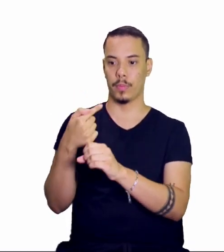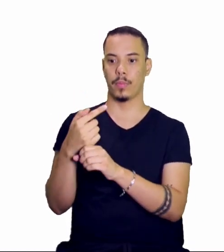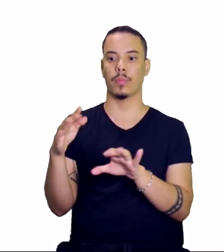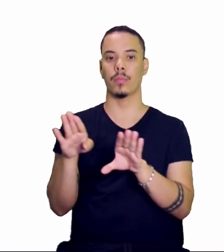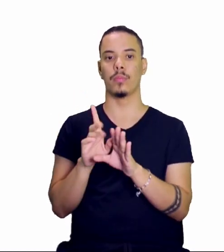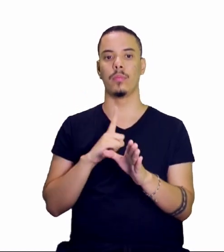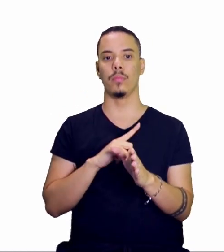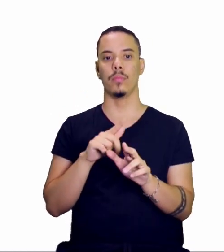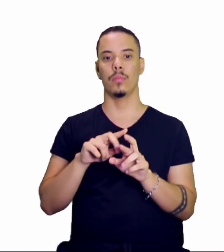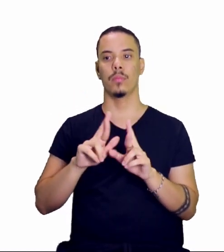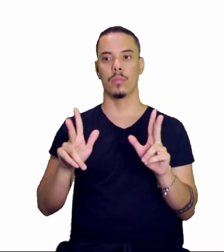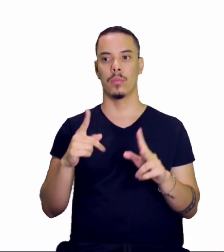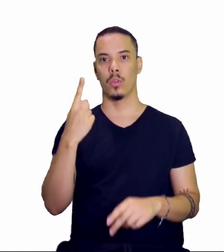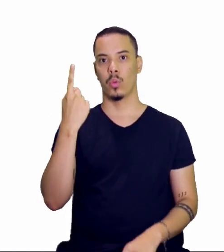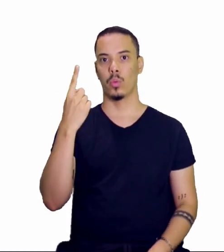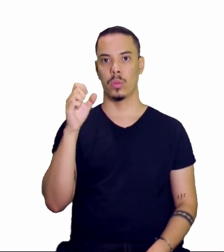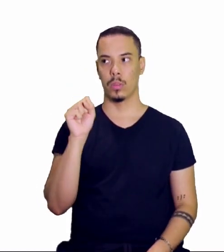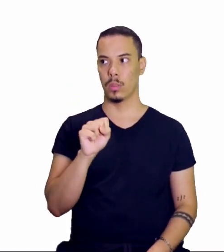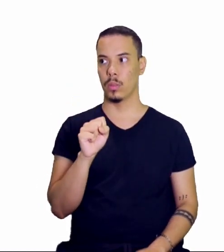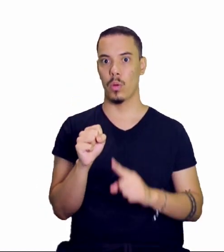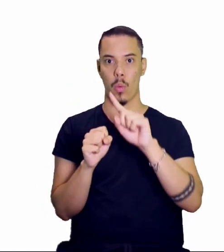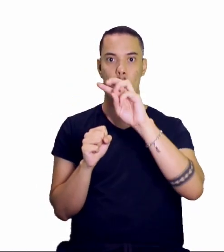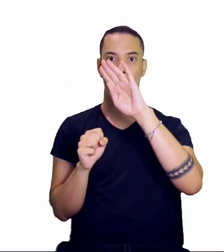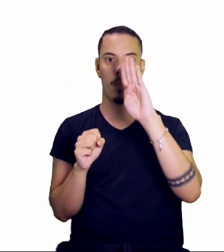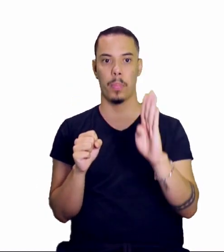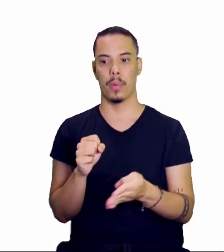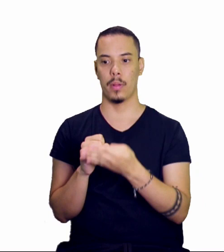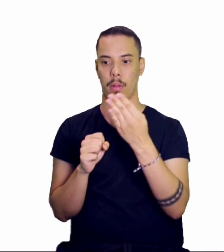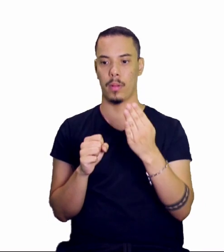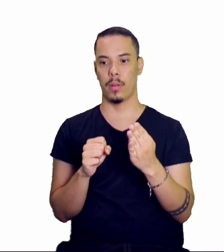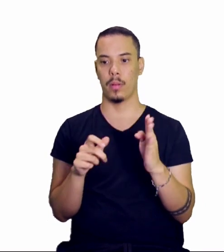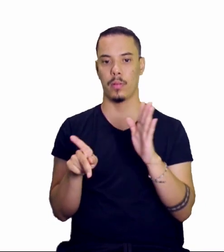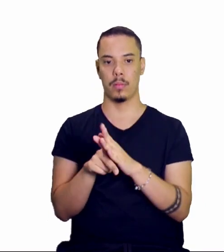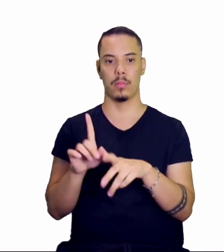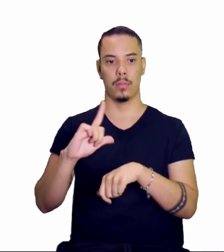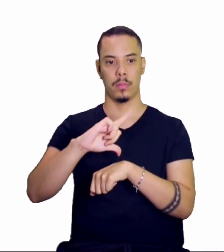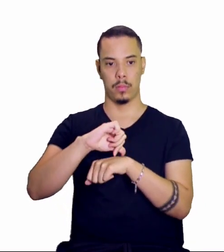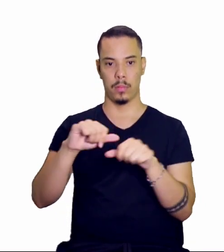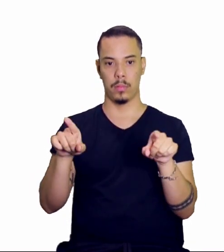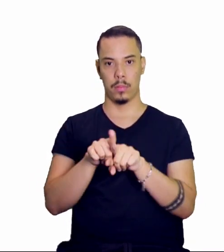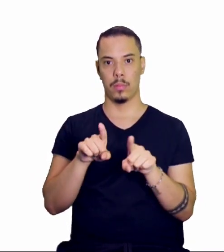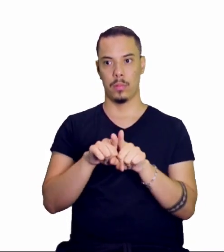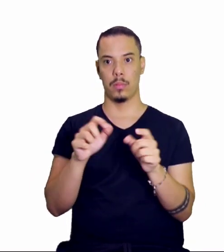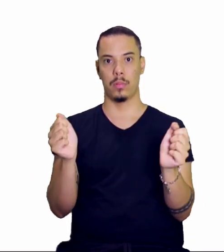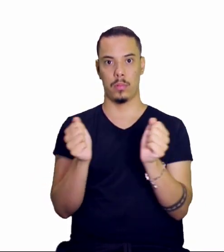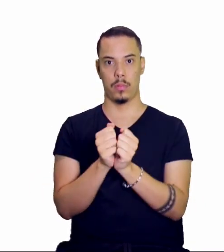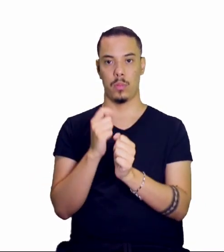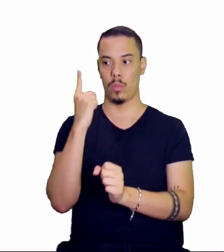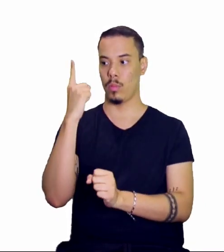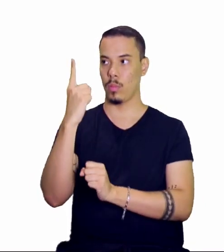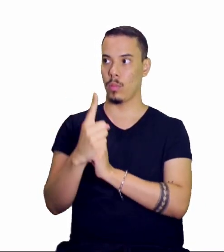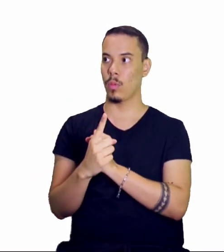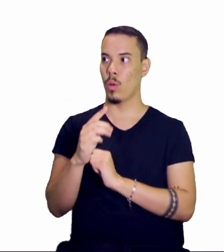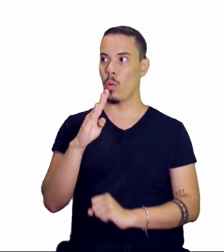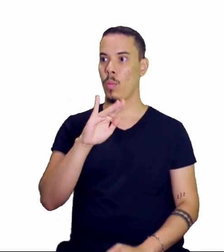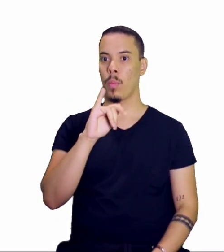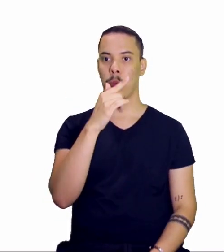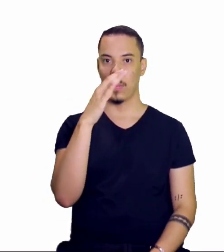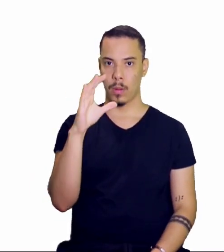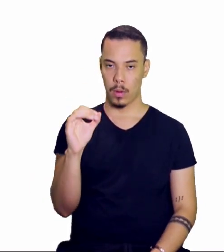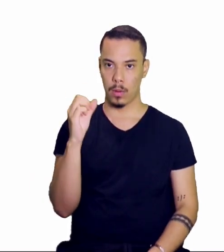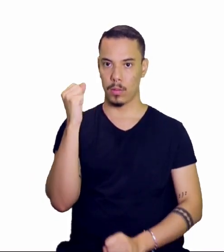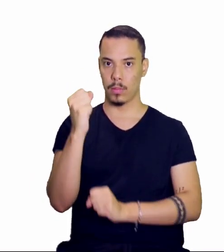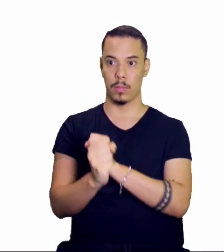uma diferença de 1 segundo e 1 bilhão de... O relógio também, que a medida é 1 segundo e 1 bilhão de anos, né? É 1 bilhão de anos? Poderia